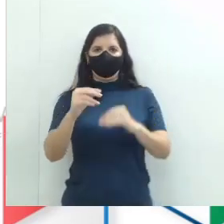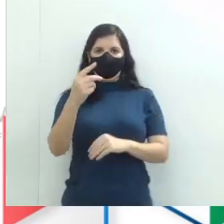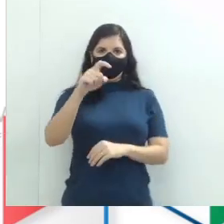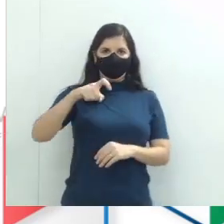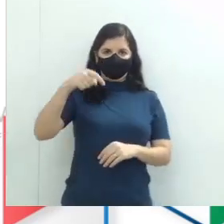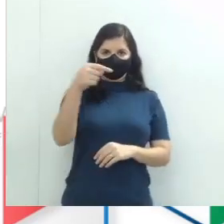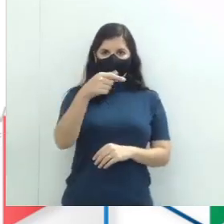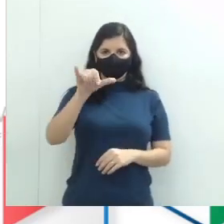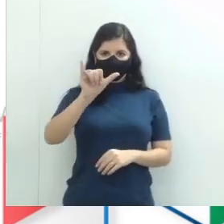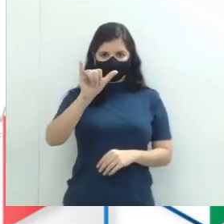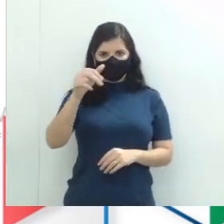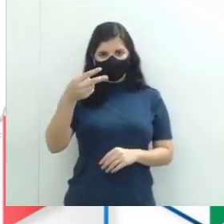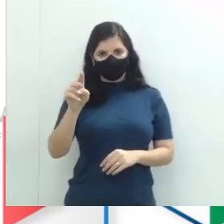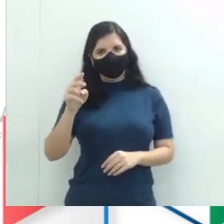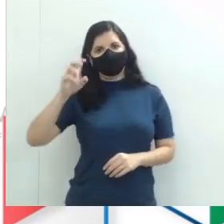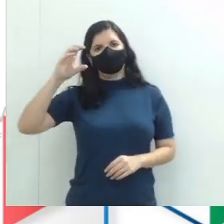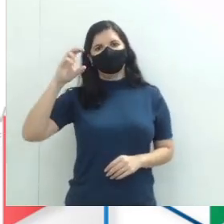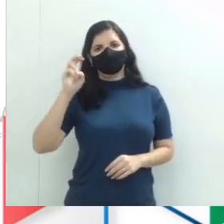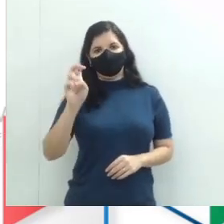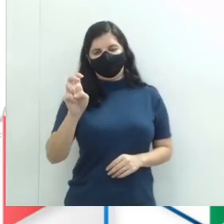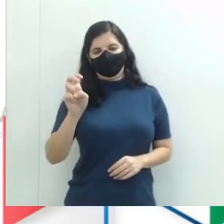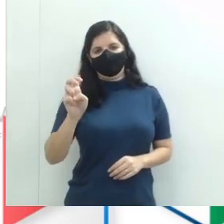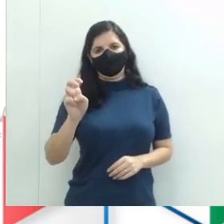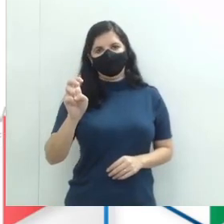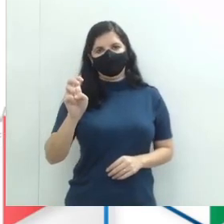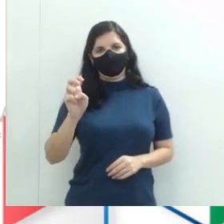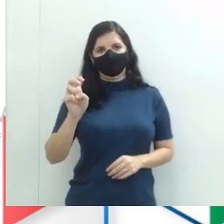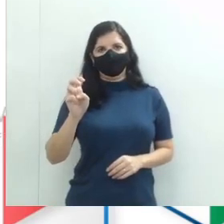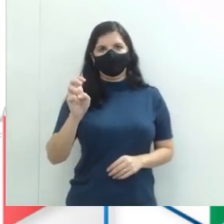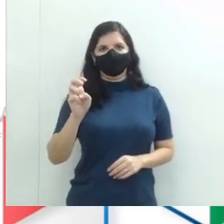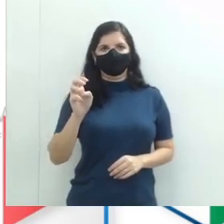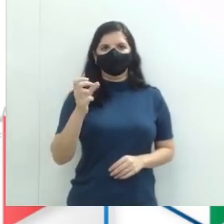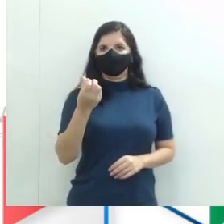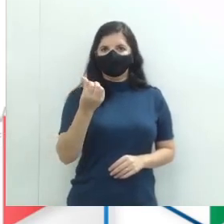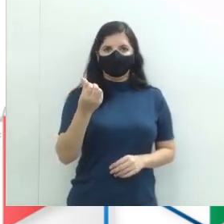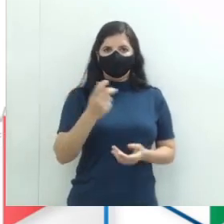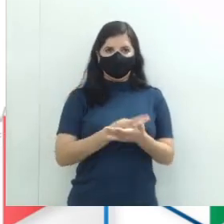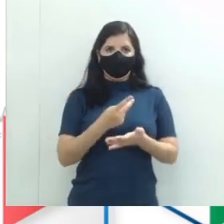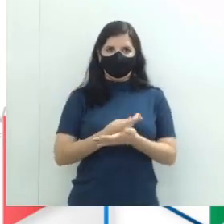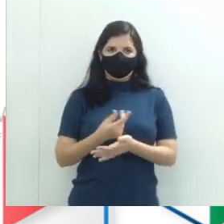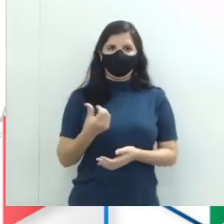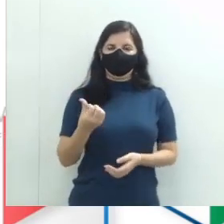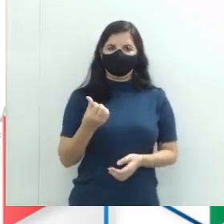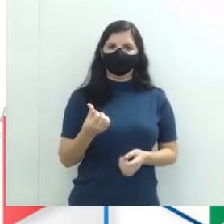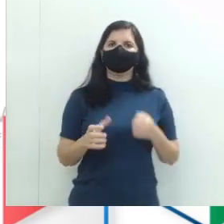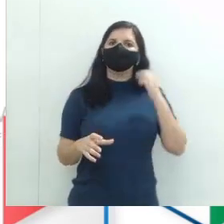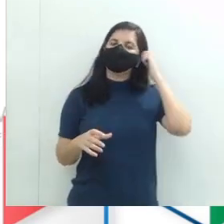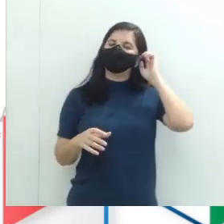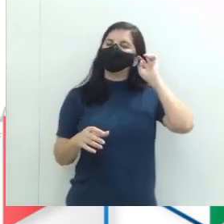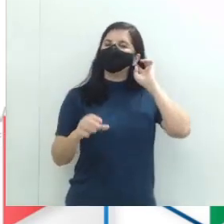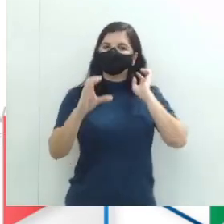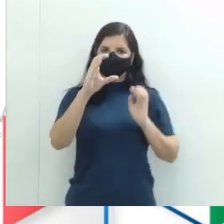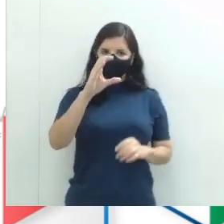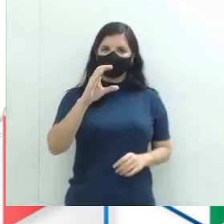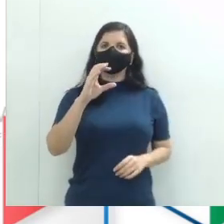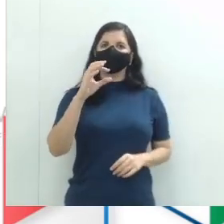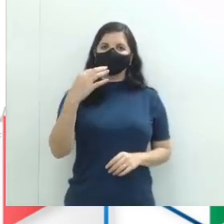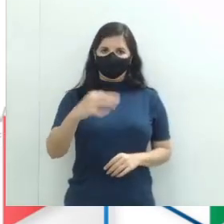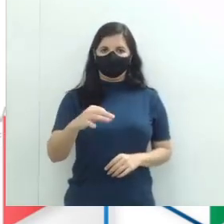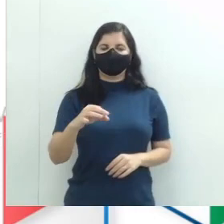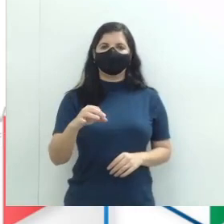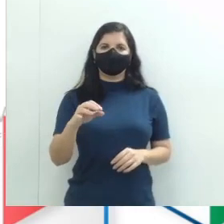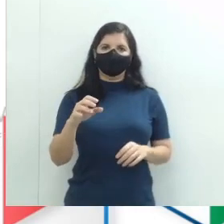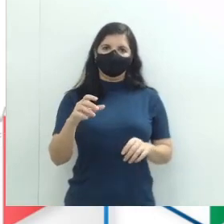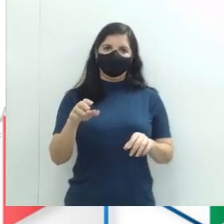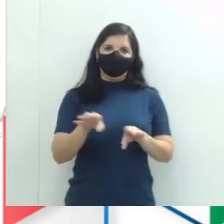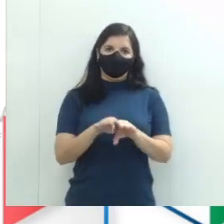e x menos y tem que ser igual a 6. Desconsidera aí esse erro. Essa letra C tem que ser igual